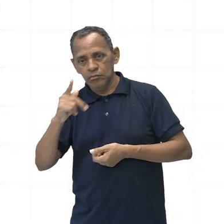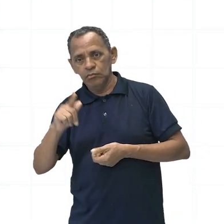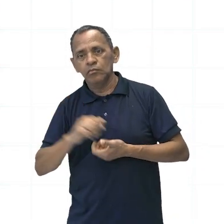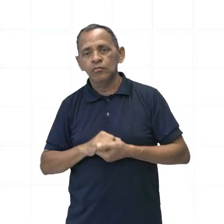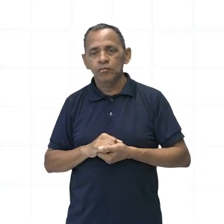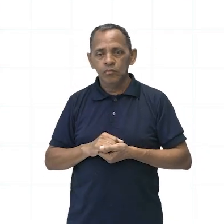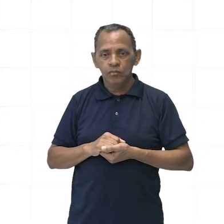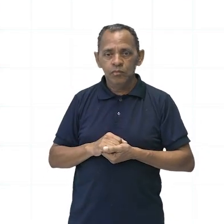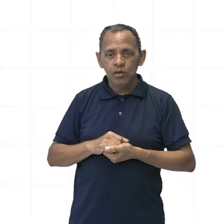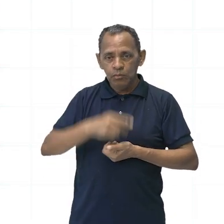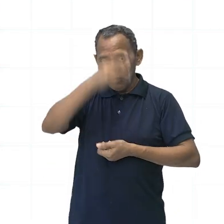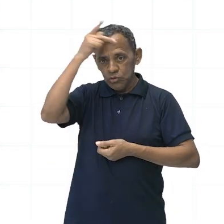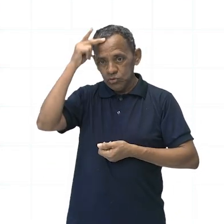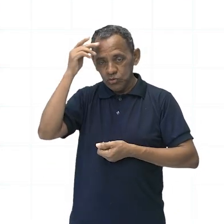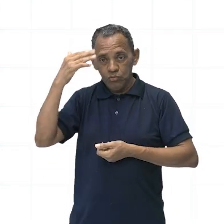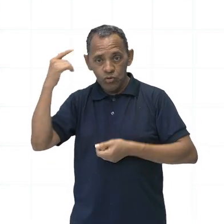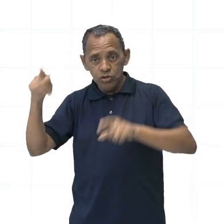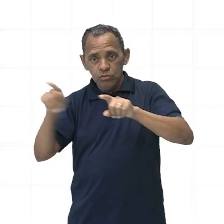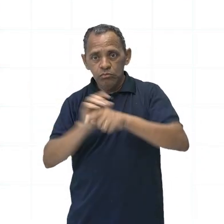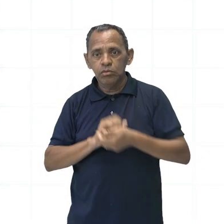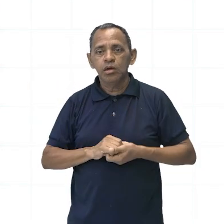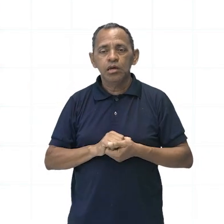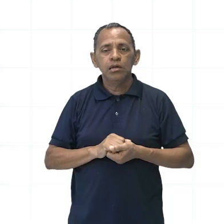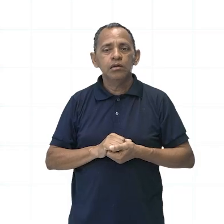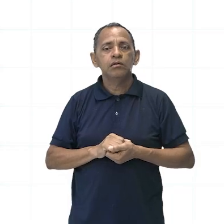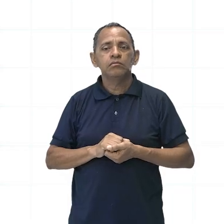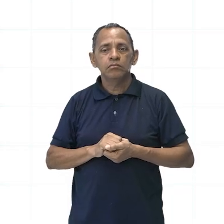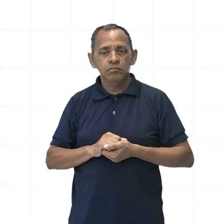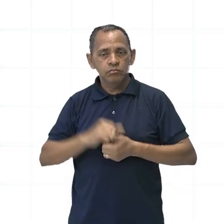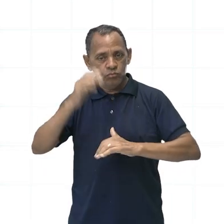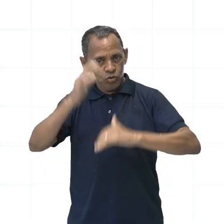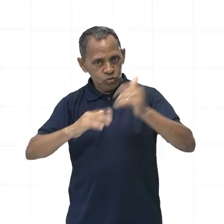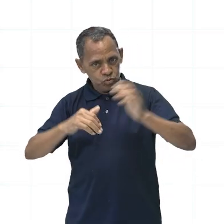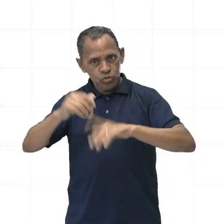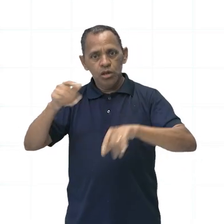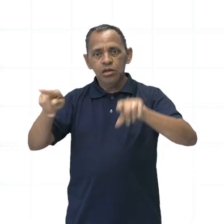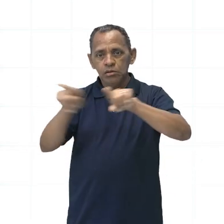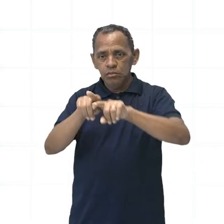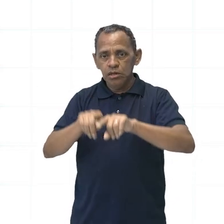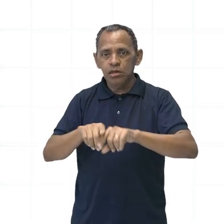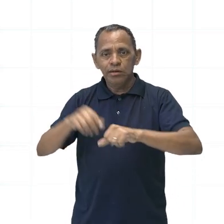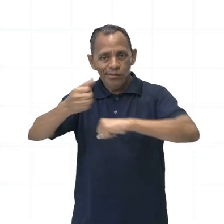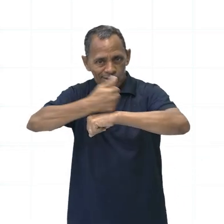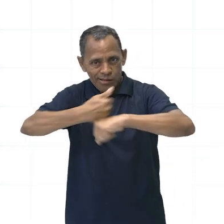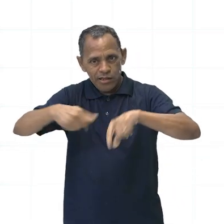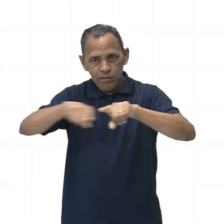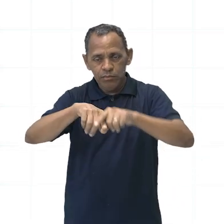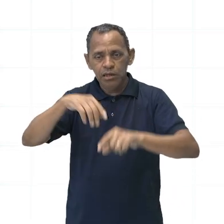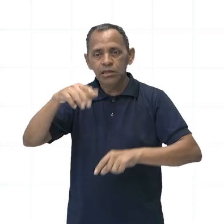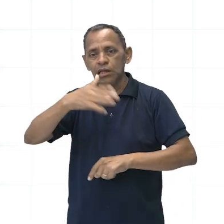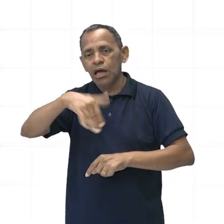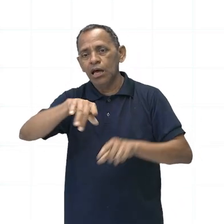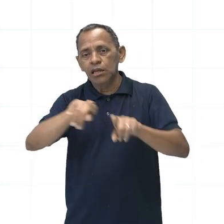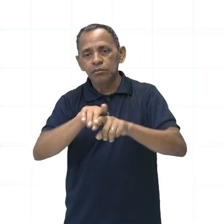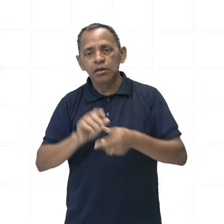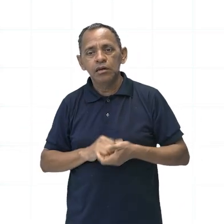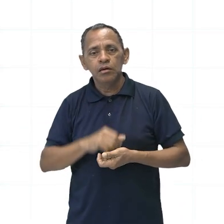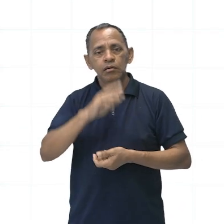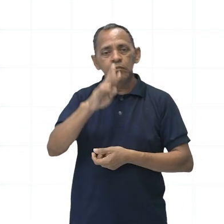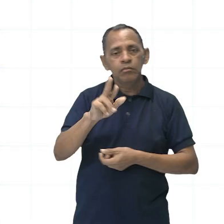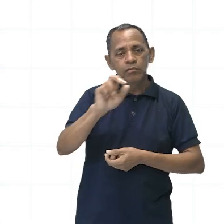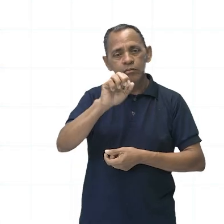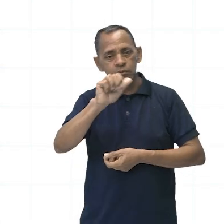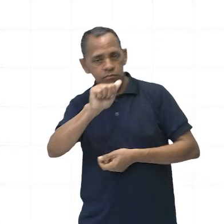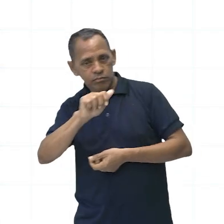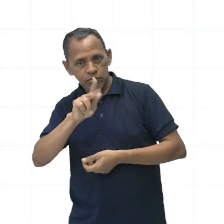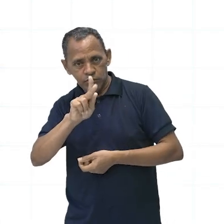rap, grafite, DJs, MCs e street dance, ou seja, dança de rua. O